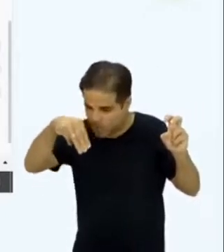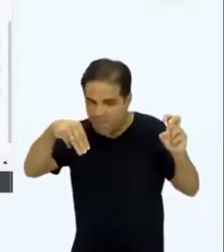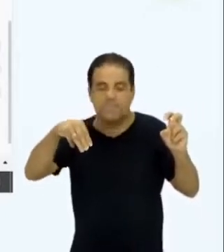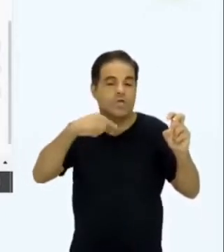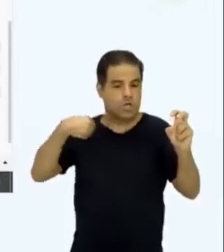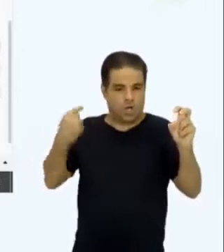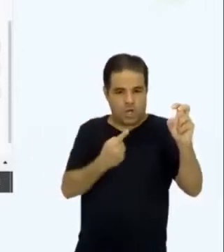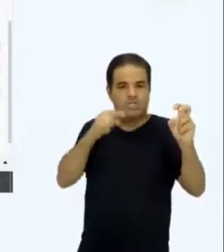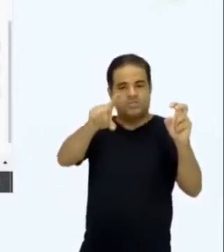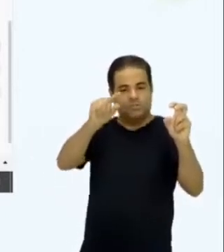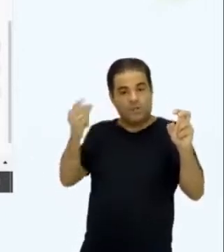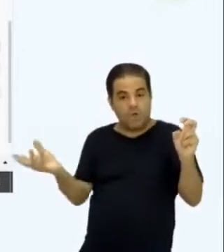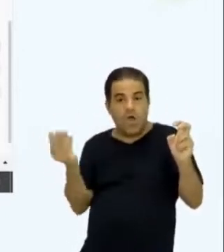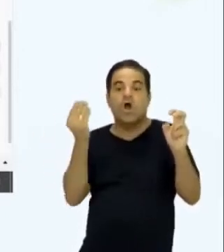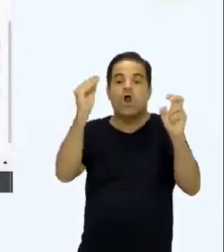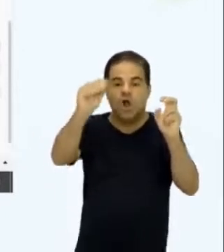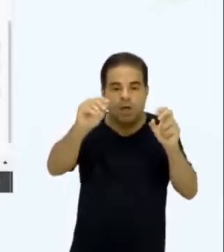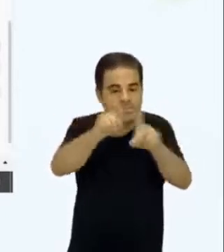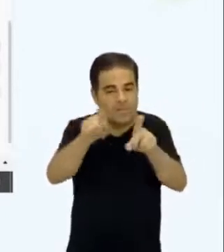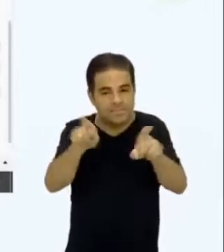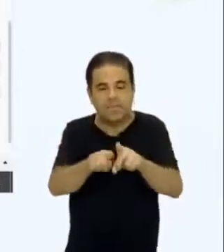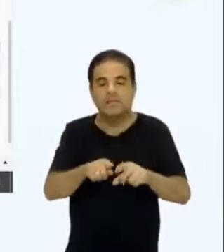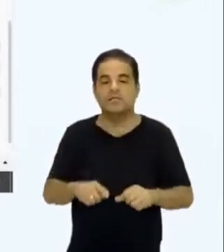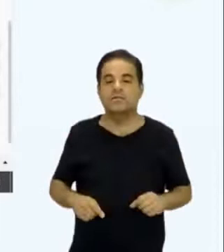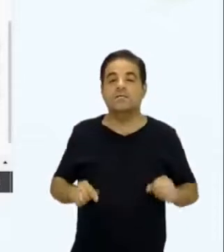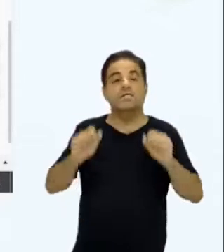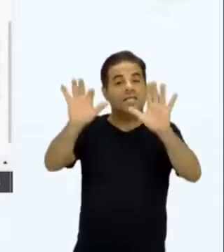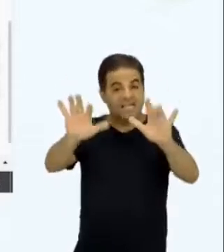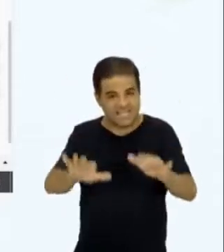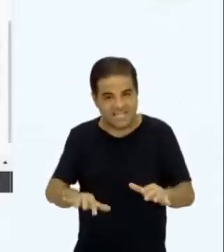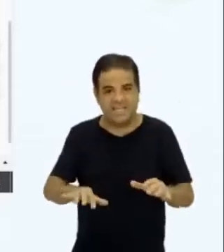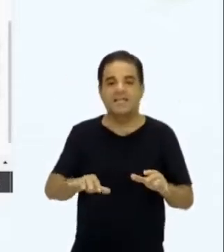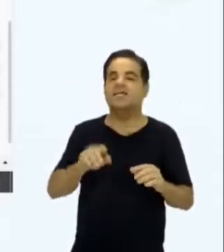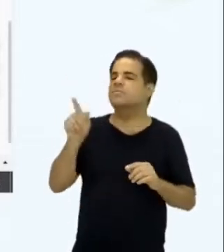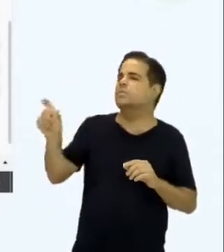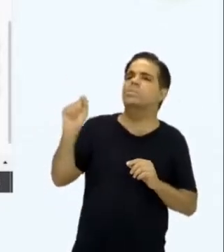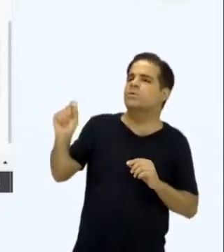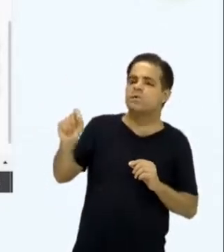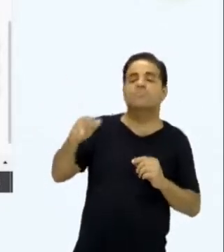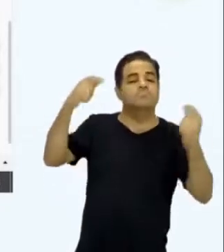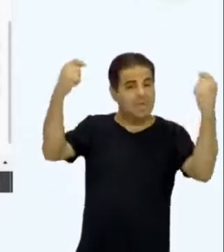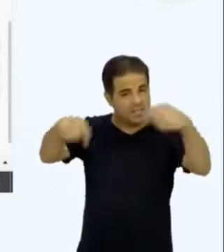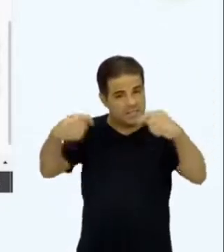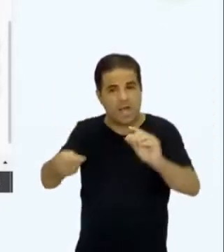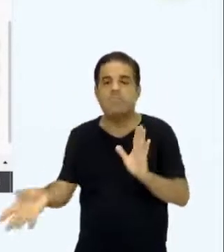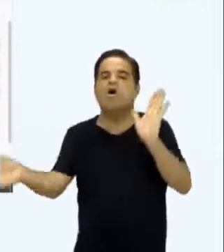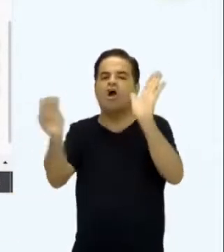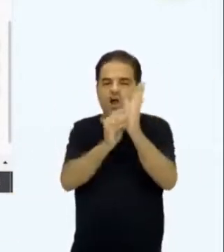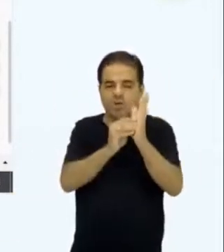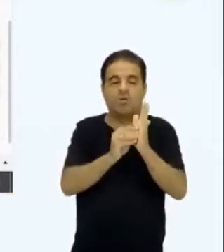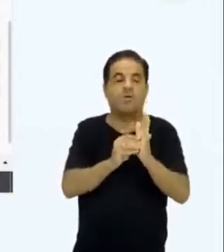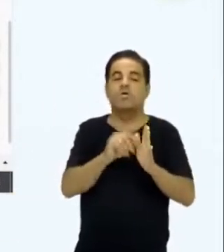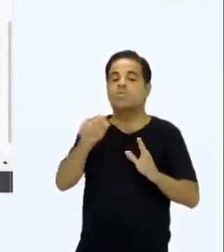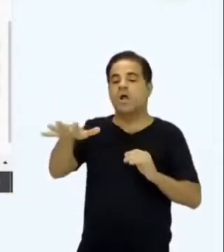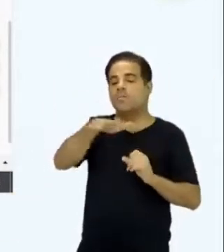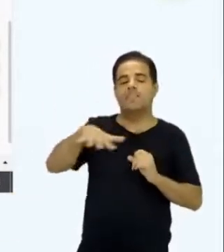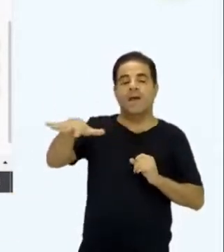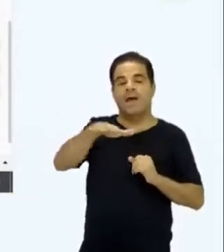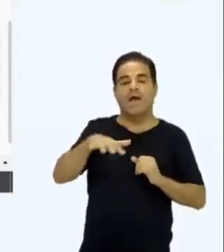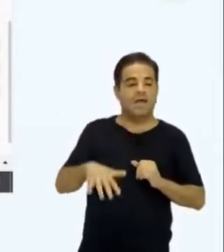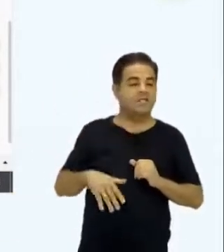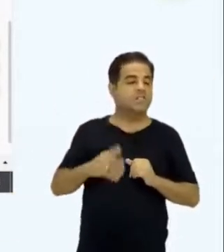nós colocamos também, onde está escrito em graus ali, nós precisamos colocar uma